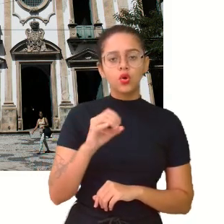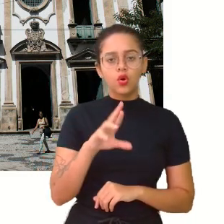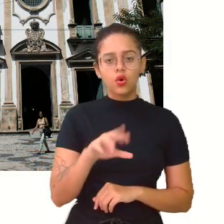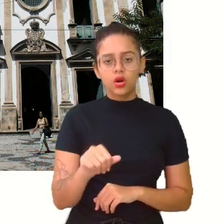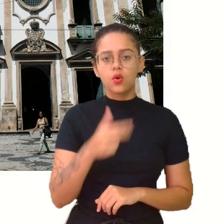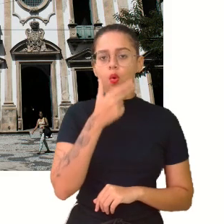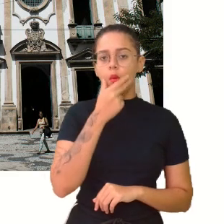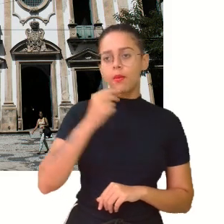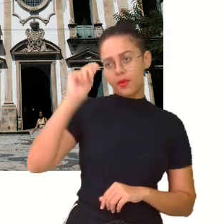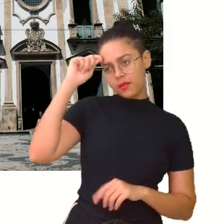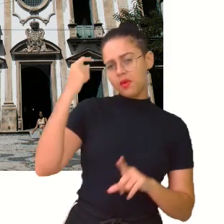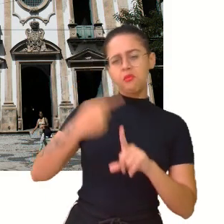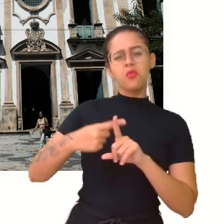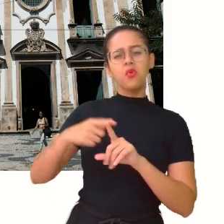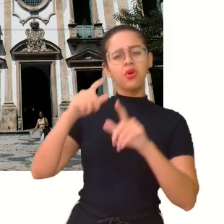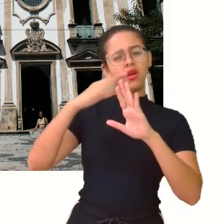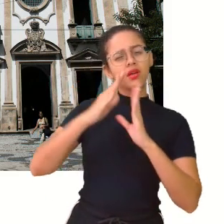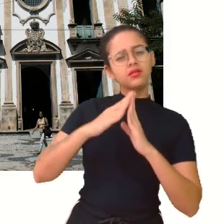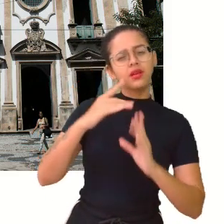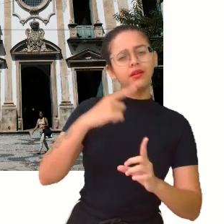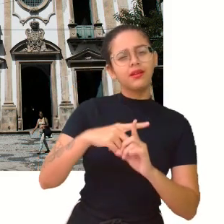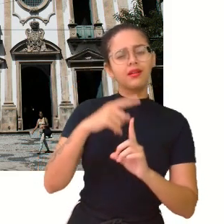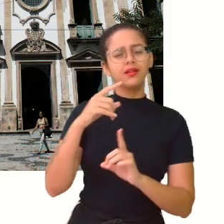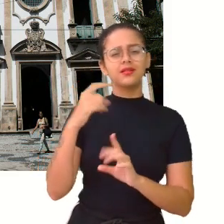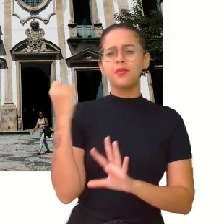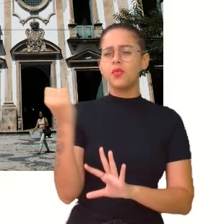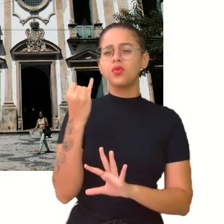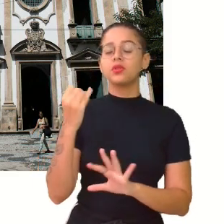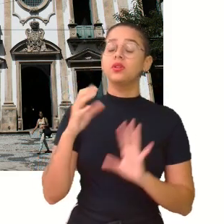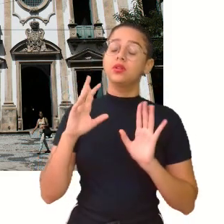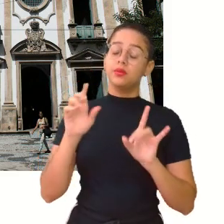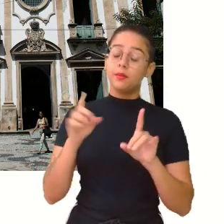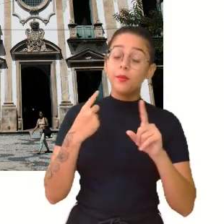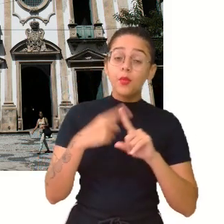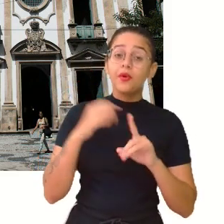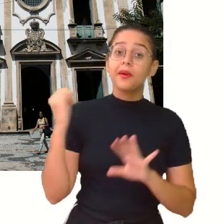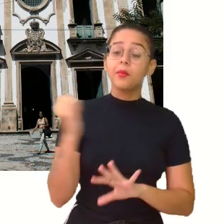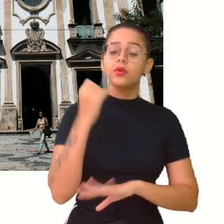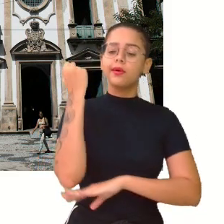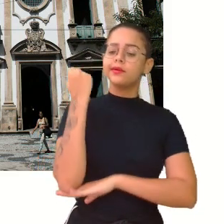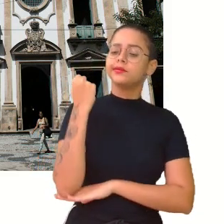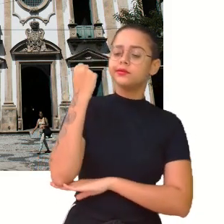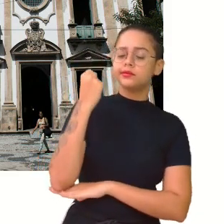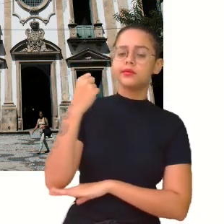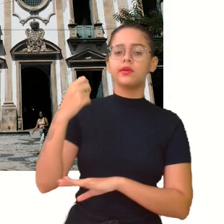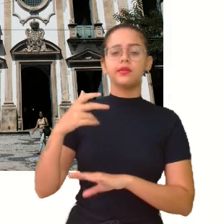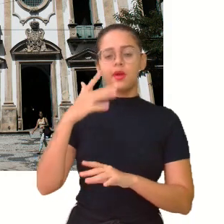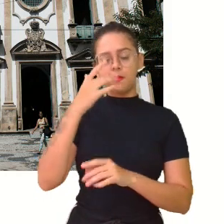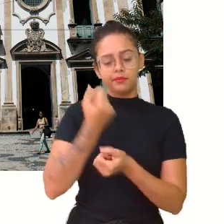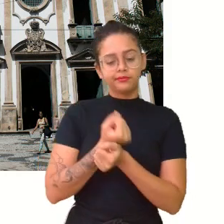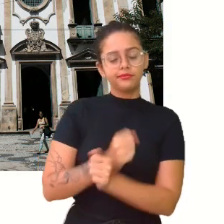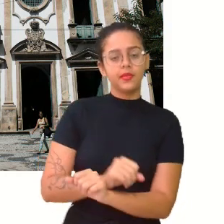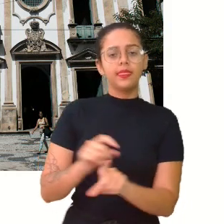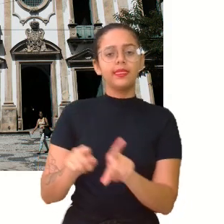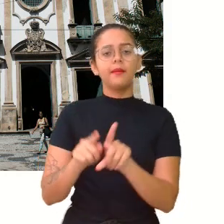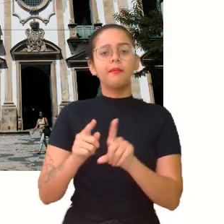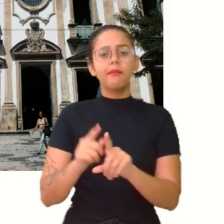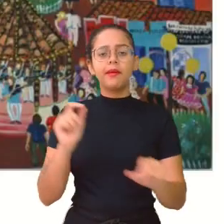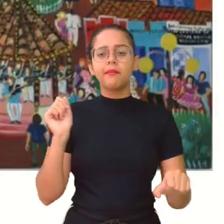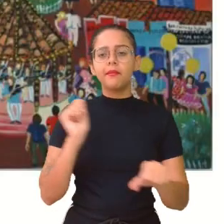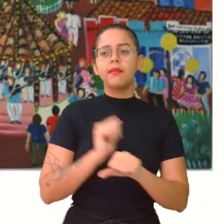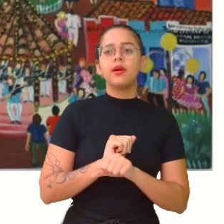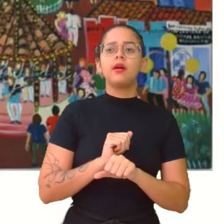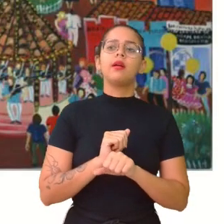igreja foi tão importante, não só para a resistência das pessoas escravizadas, mas também por todo o processo de abolição da